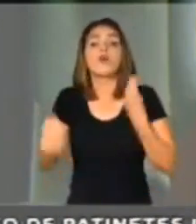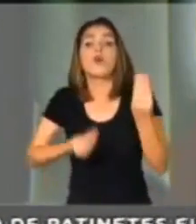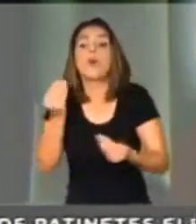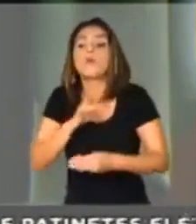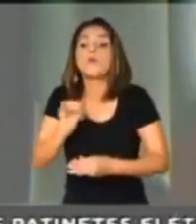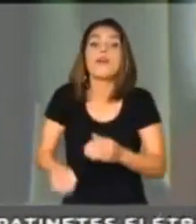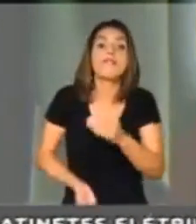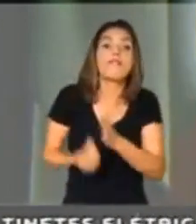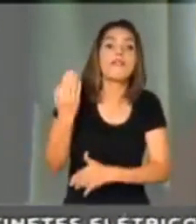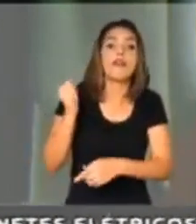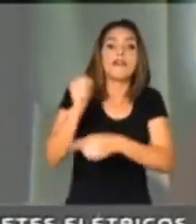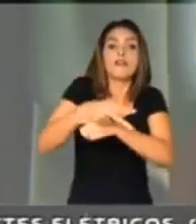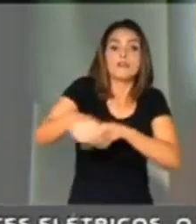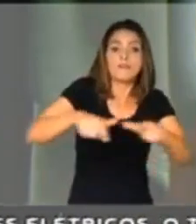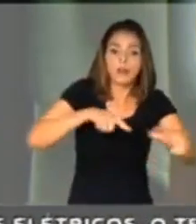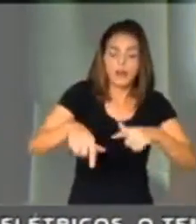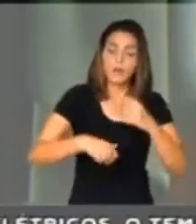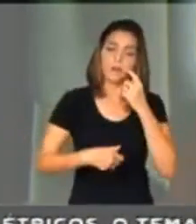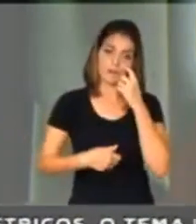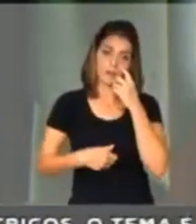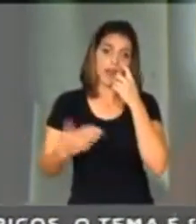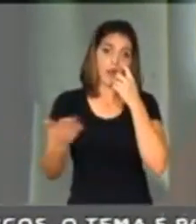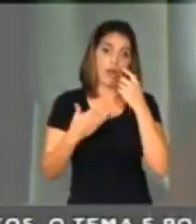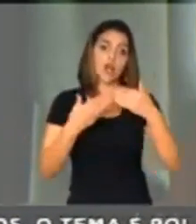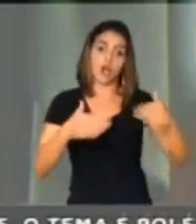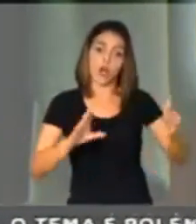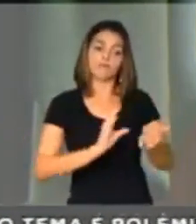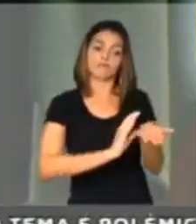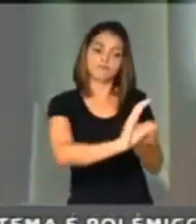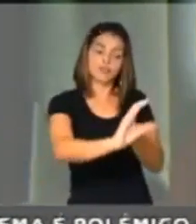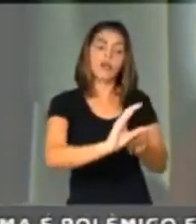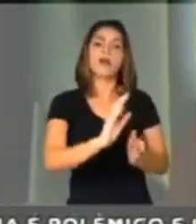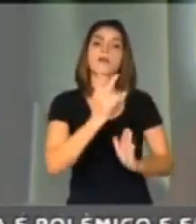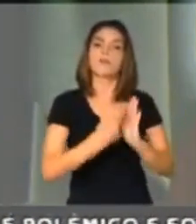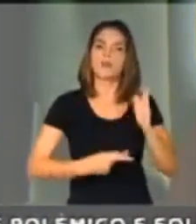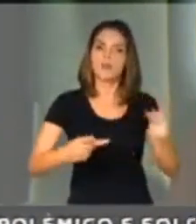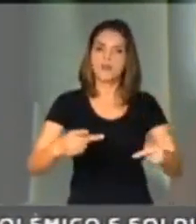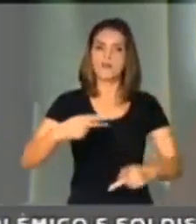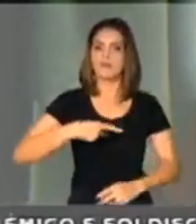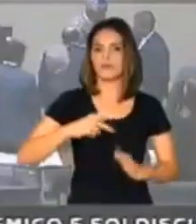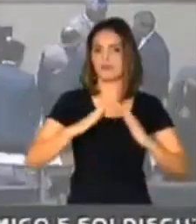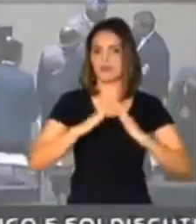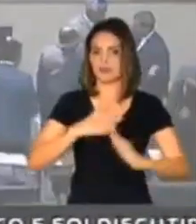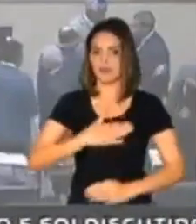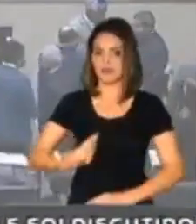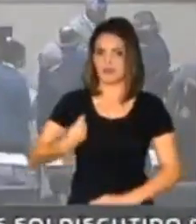começar, liberar recursos do Minha Casa Minha Vida. Muito obrigado, senhor presidente.